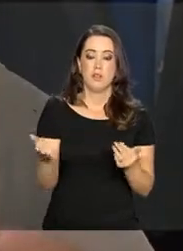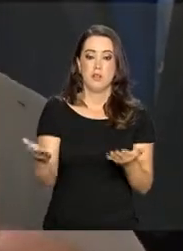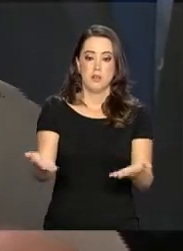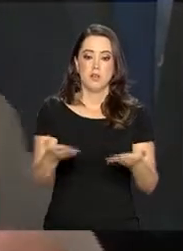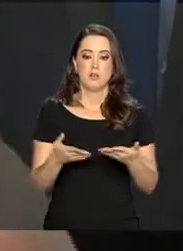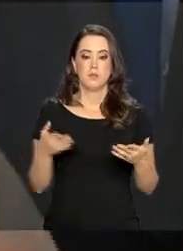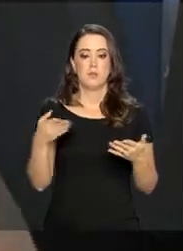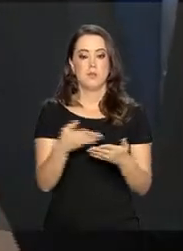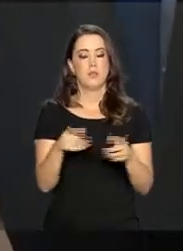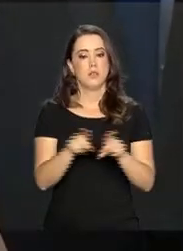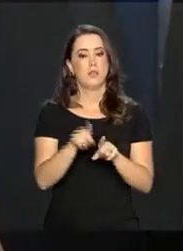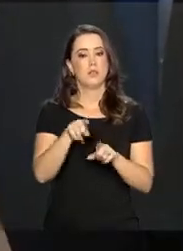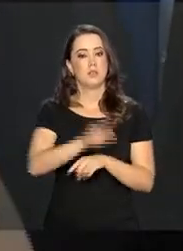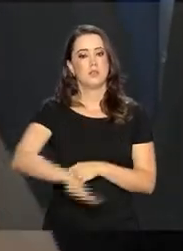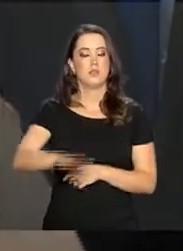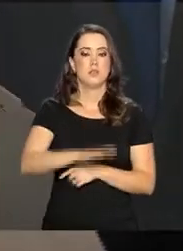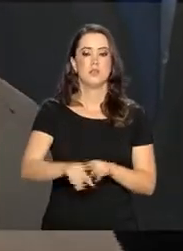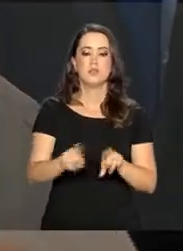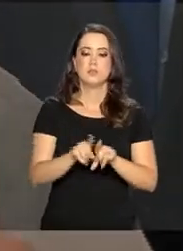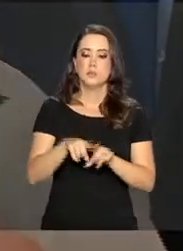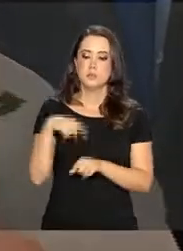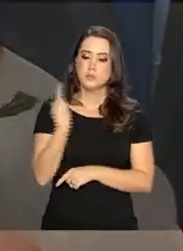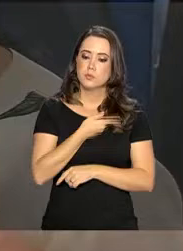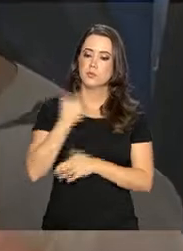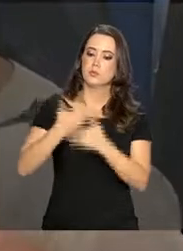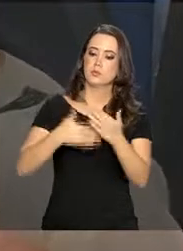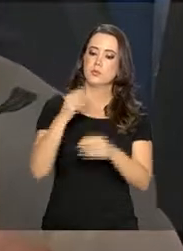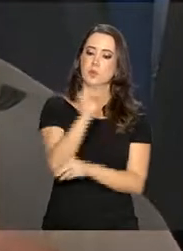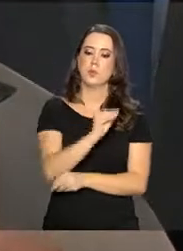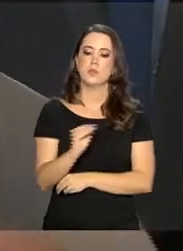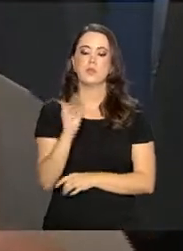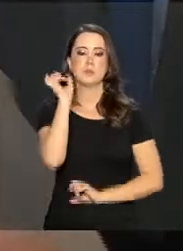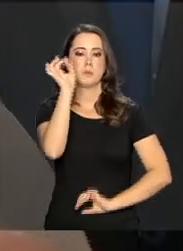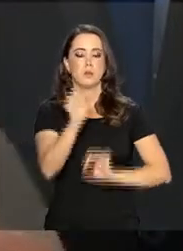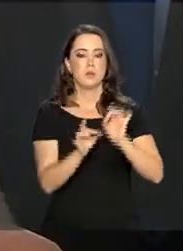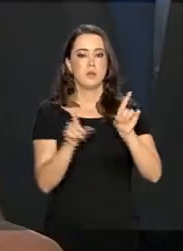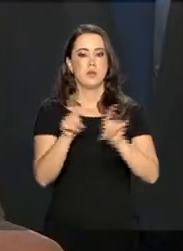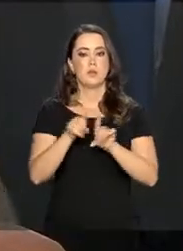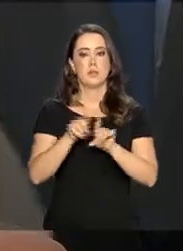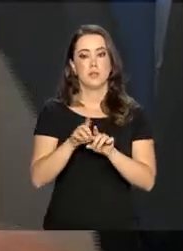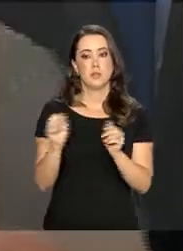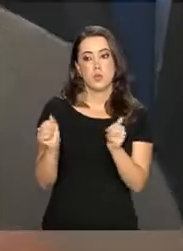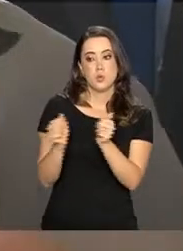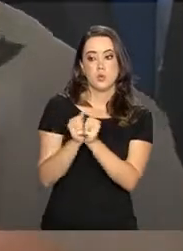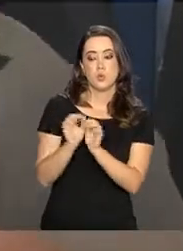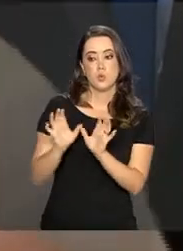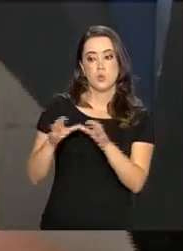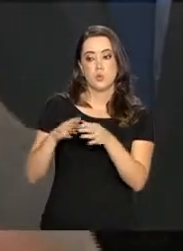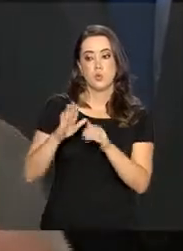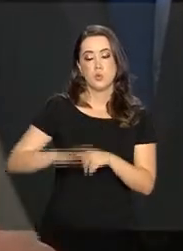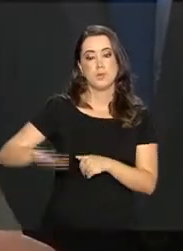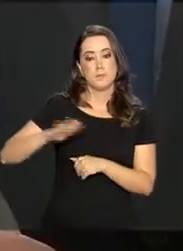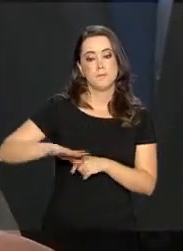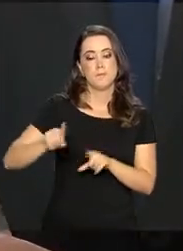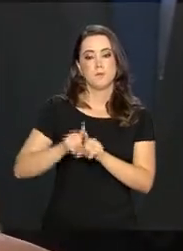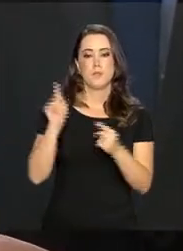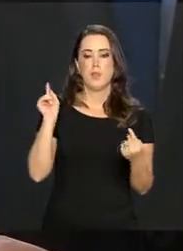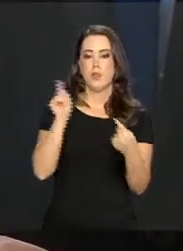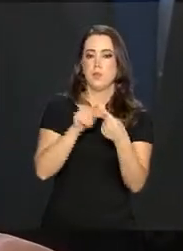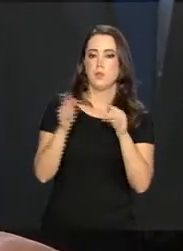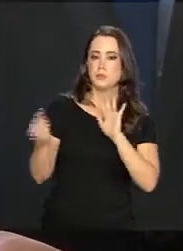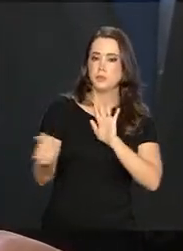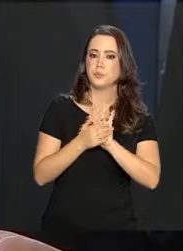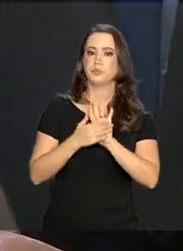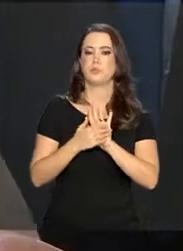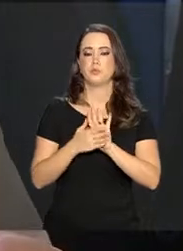Na questão infância também, nós vamos dar uma atenção especial, porque está vindo para a pasta também a Secretaria da Infância. E o objetivo é propor para